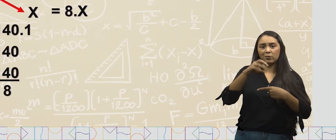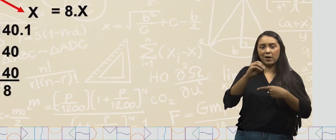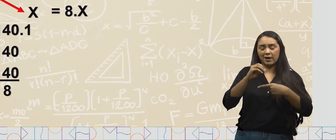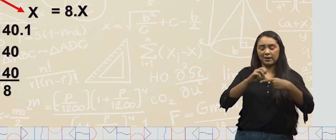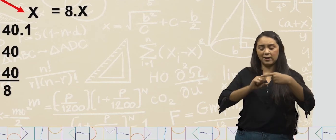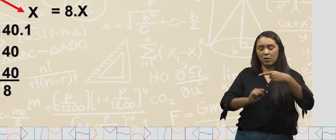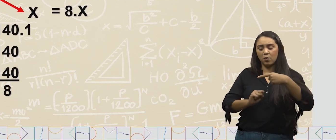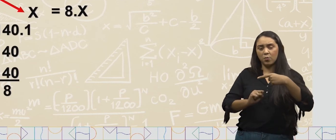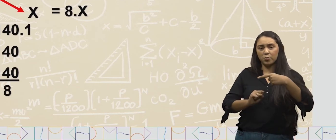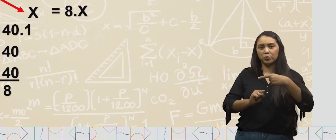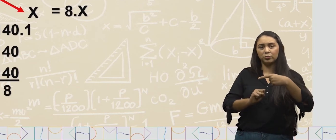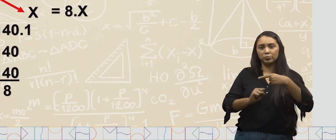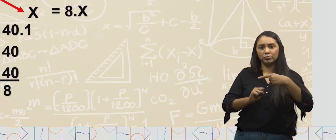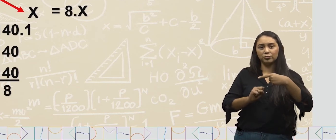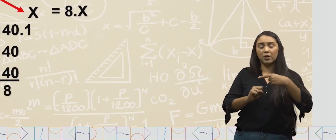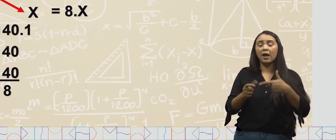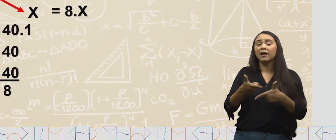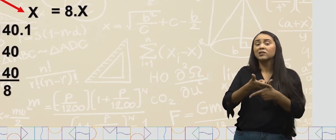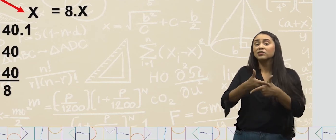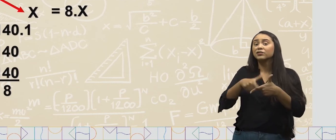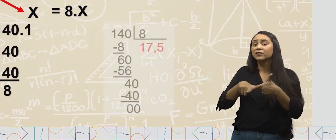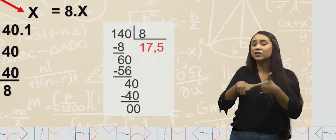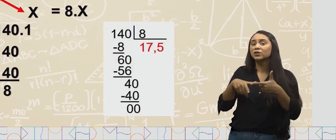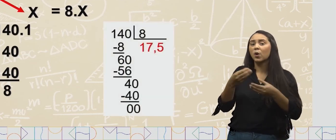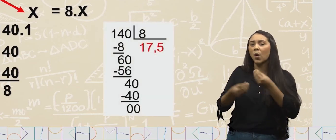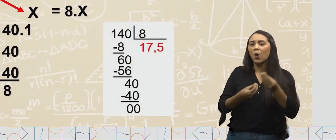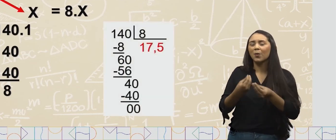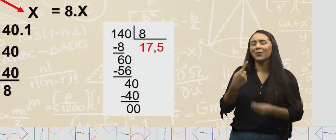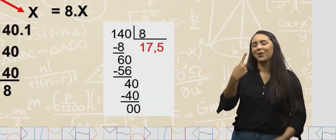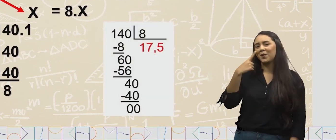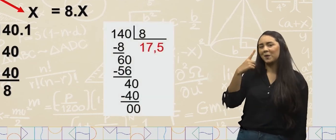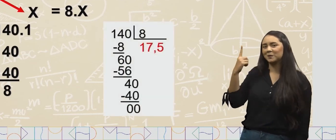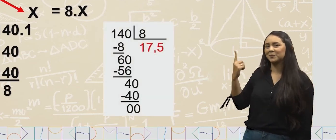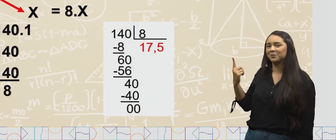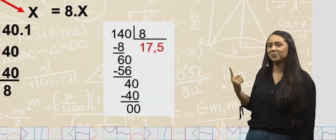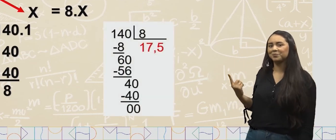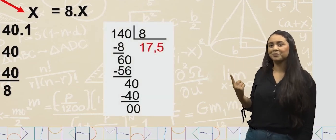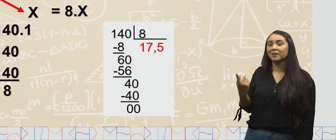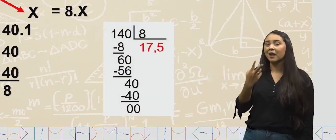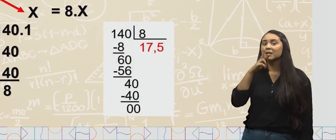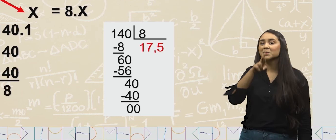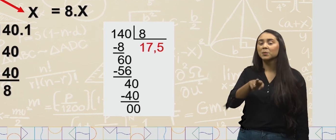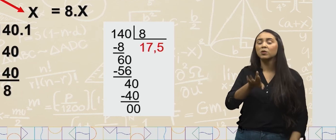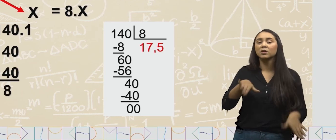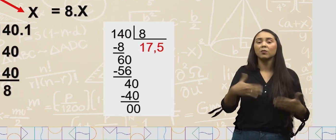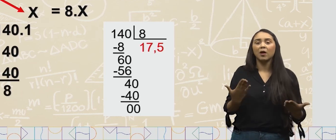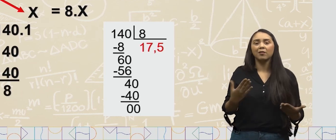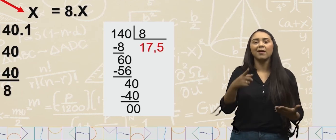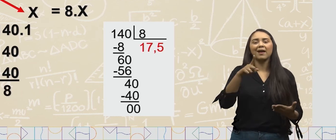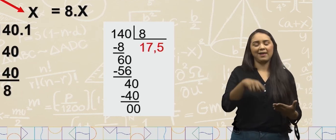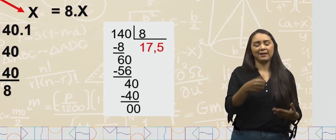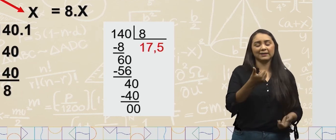8, nós realizamos essa divisão. Temos aí como resultado